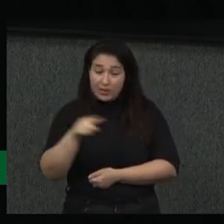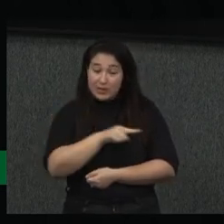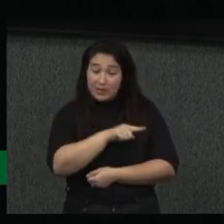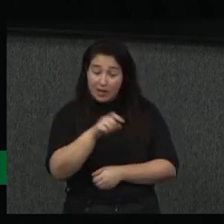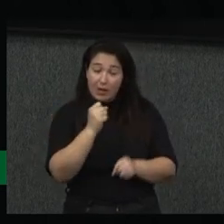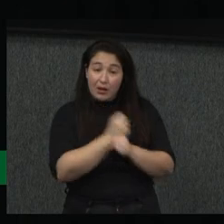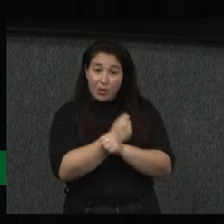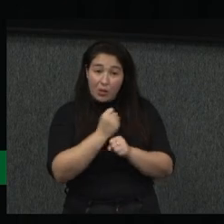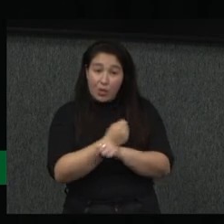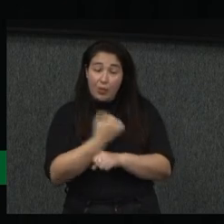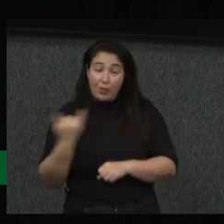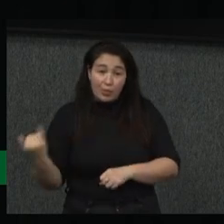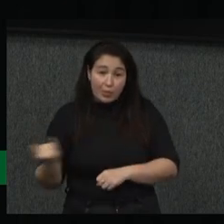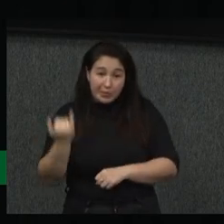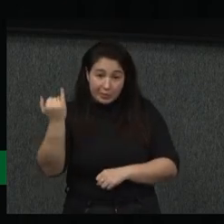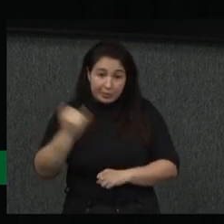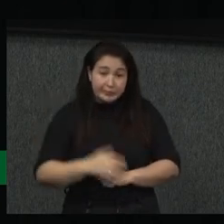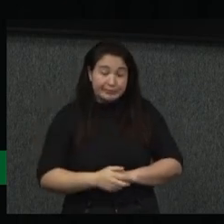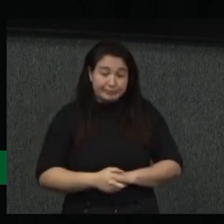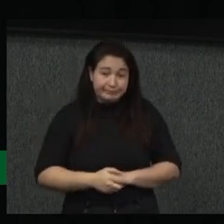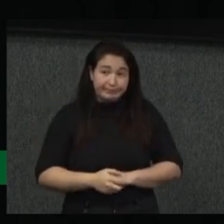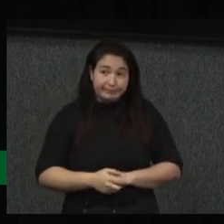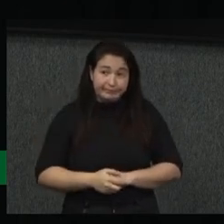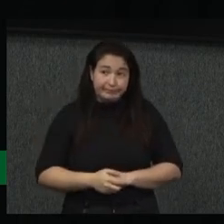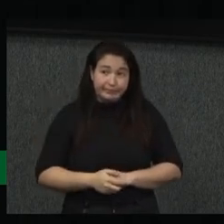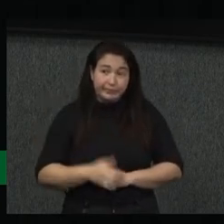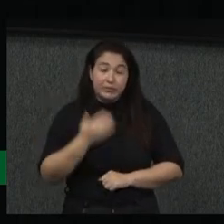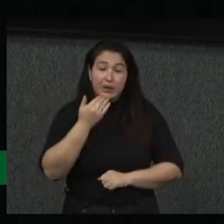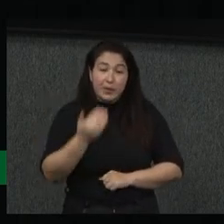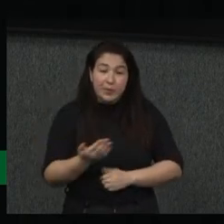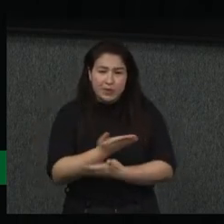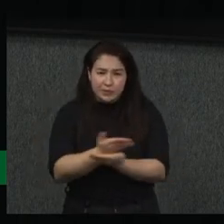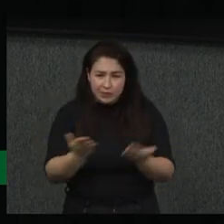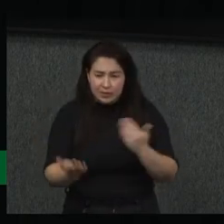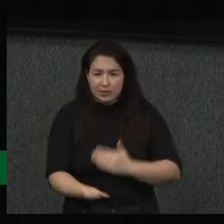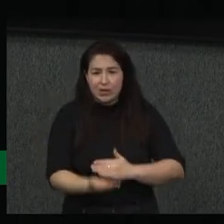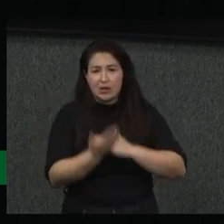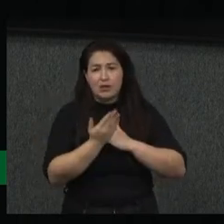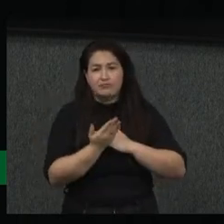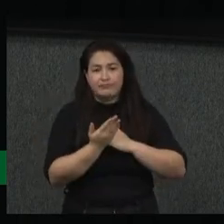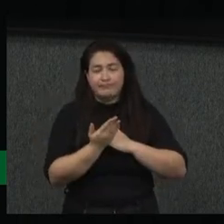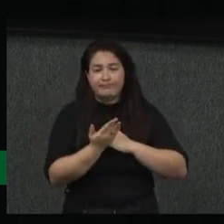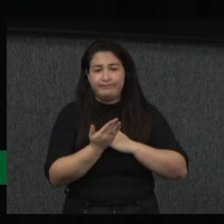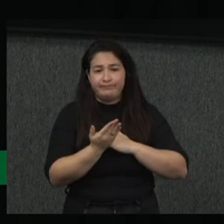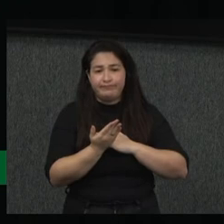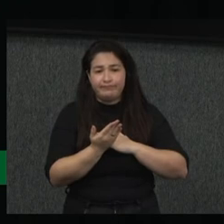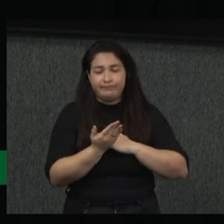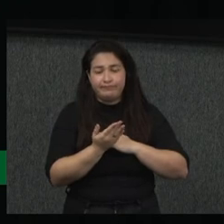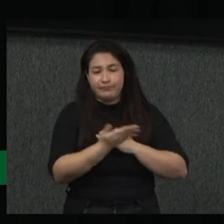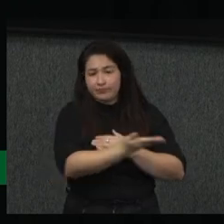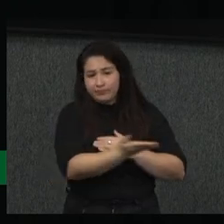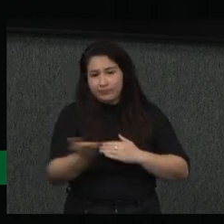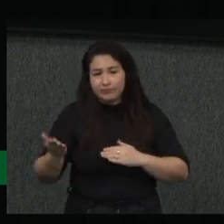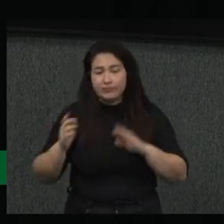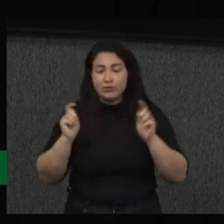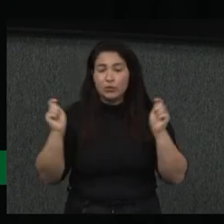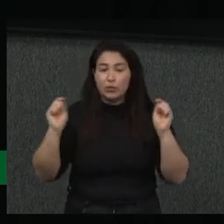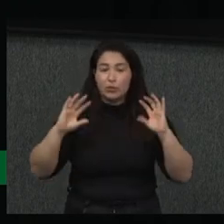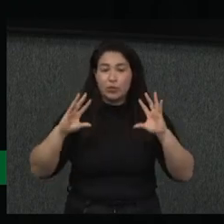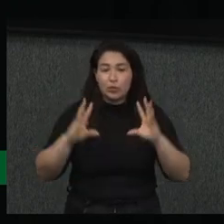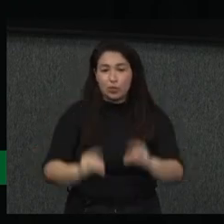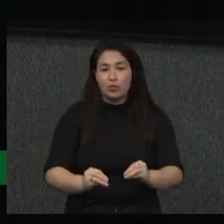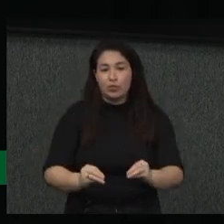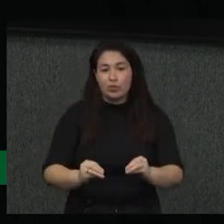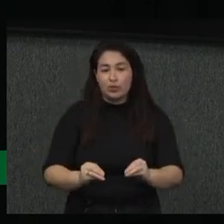é importantíssima. Peço a ajuda de todos os deputados para que